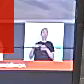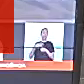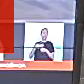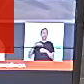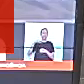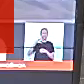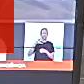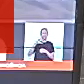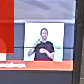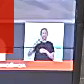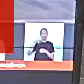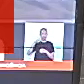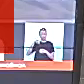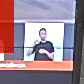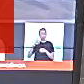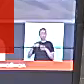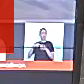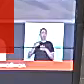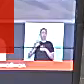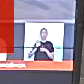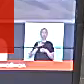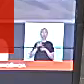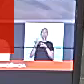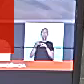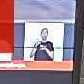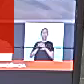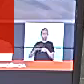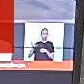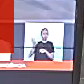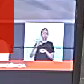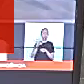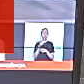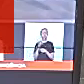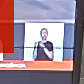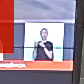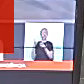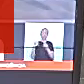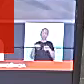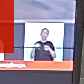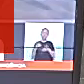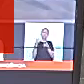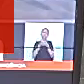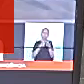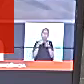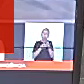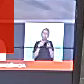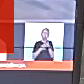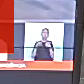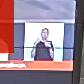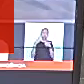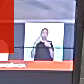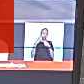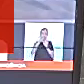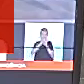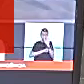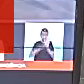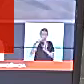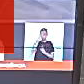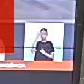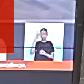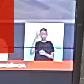interiorana, mas não só para essa cidade, mas nós precisamos lutar pelos direitos das pessoas com deficiência de todo o interior